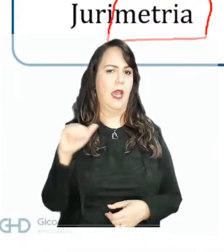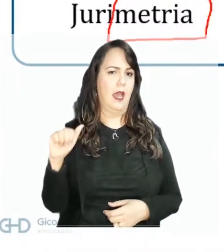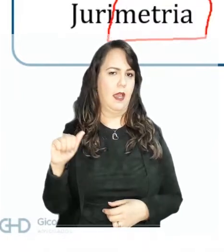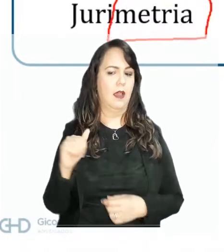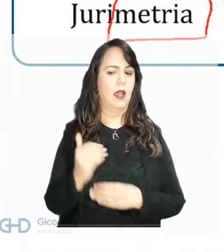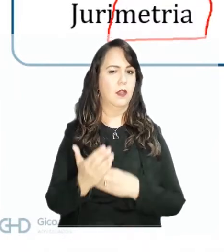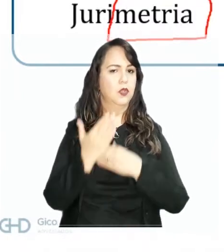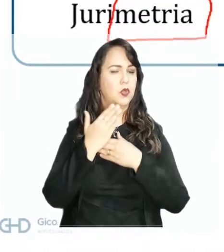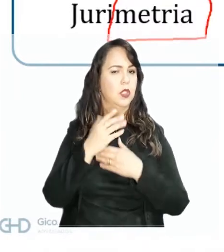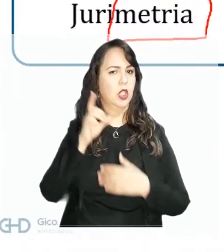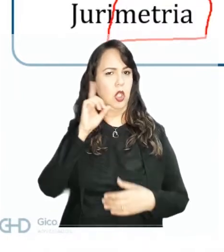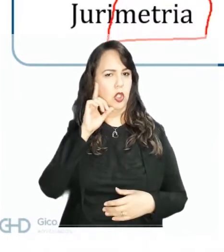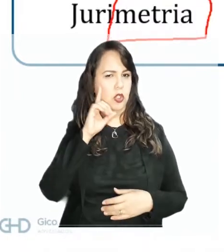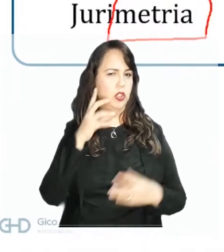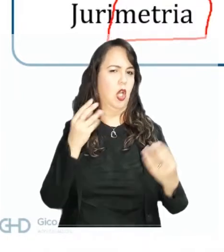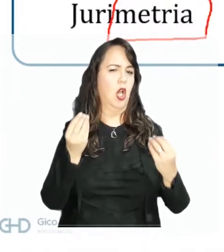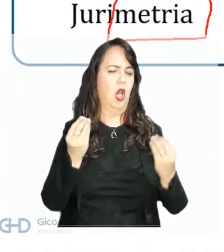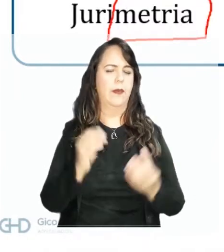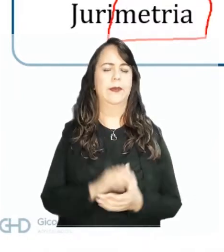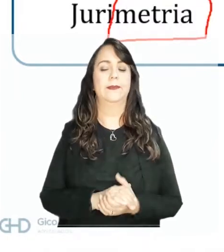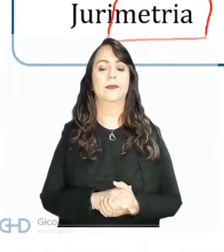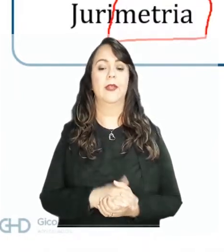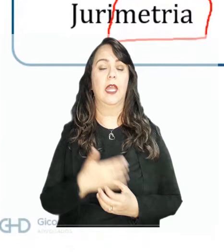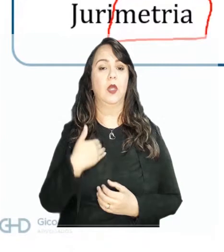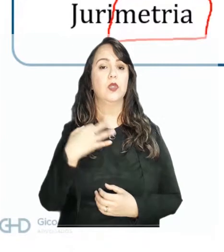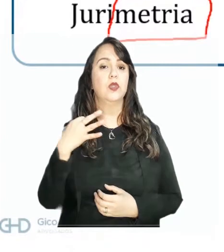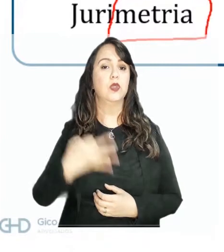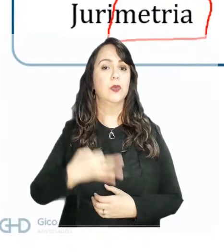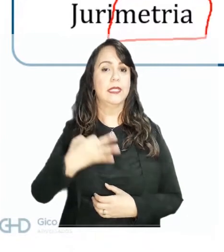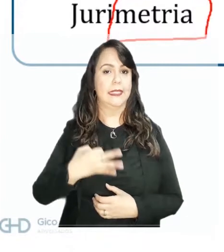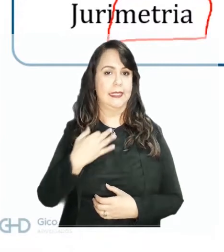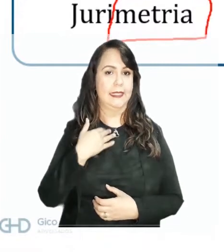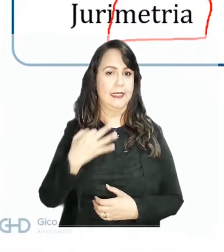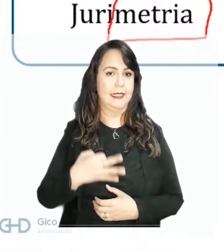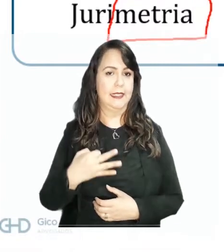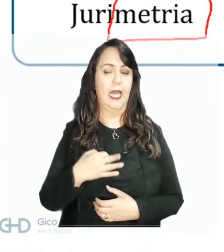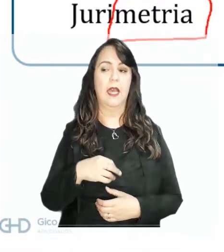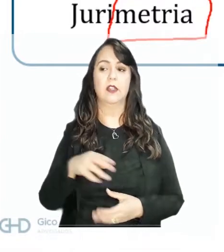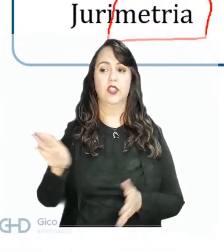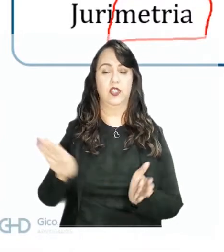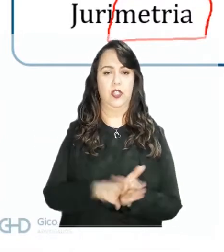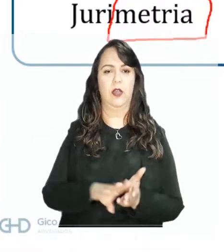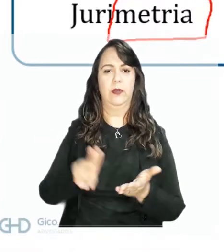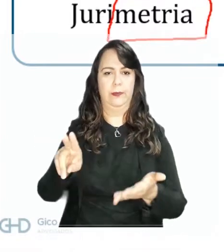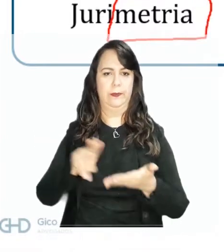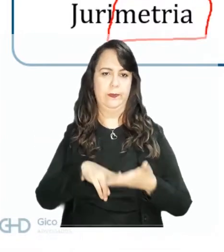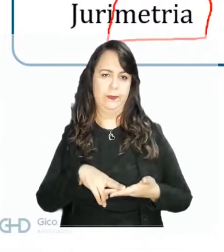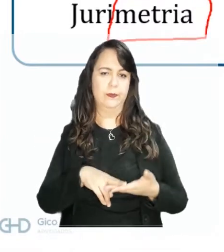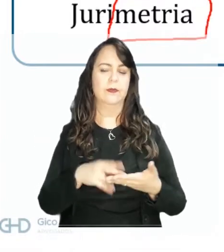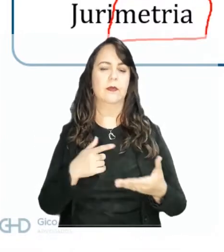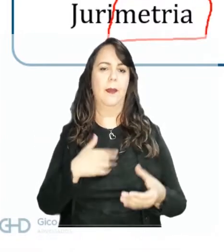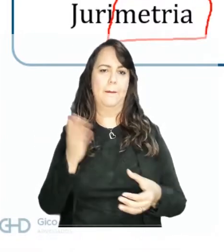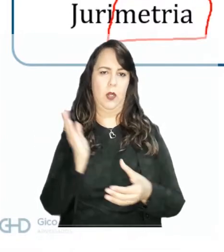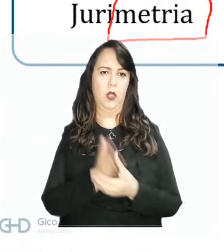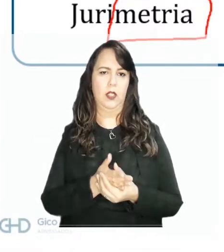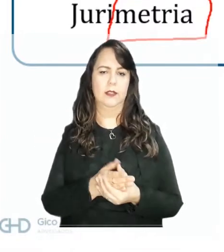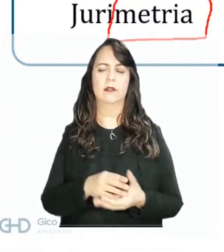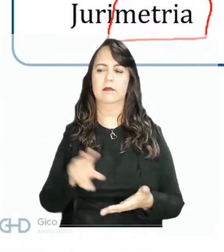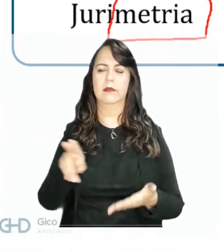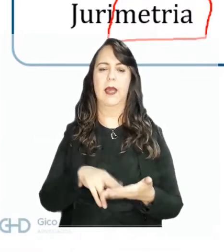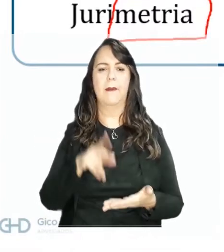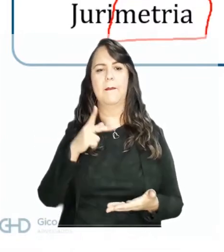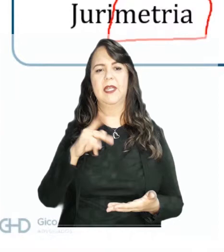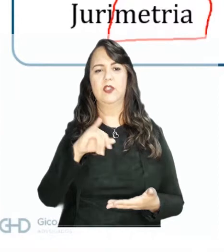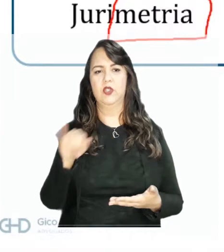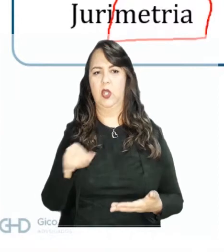inicial. Antes mesmo do juiz ler a inicial, agora que nós estamos caminhando para 100% de PJE, a inteligência artificial,